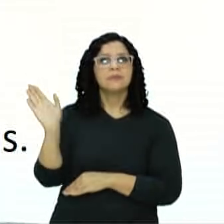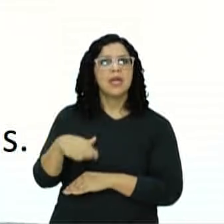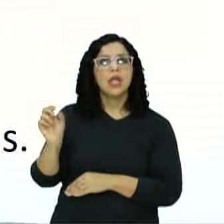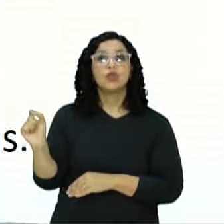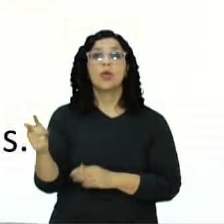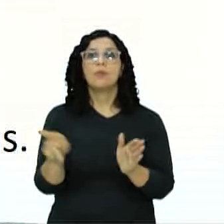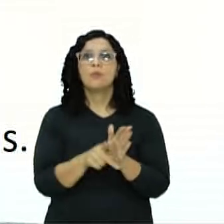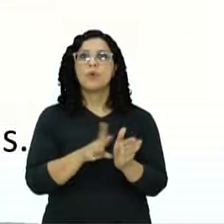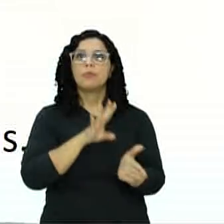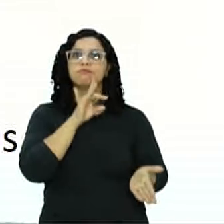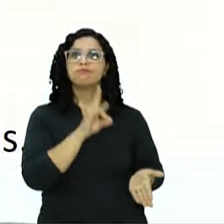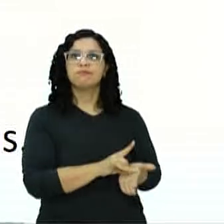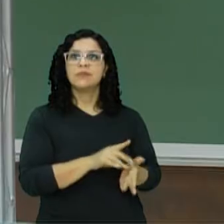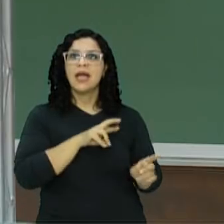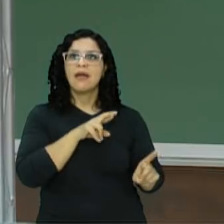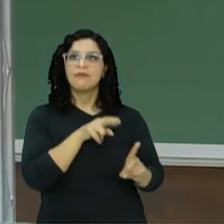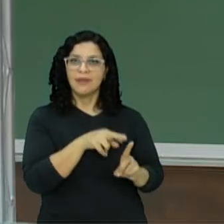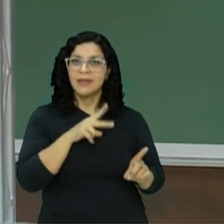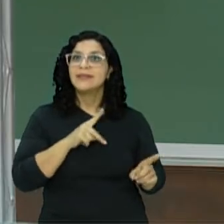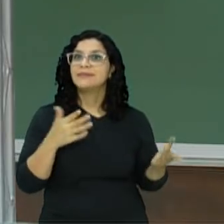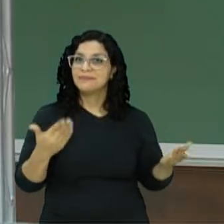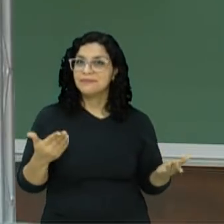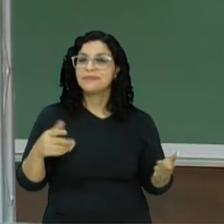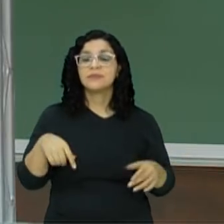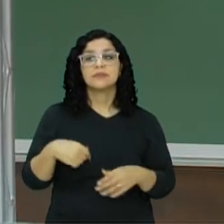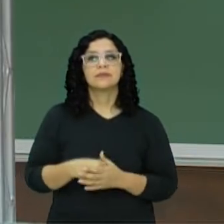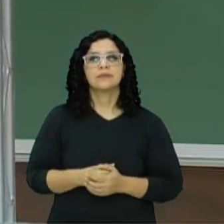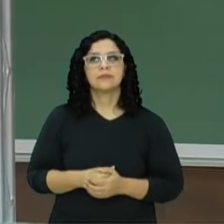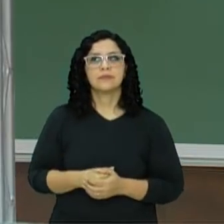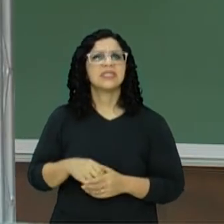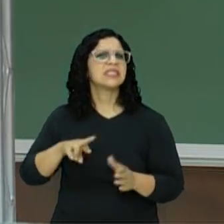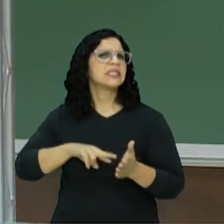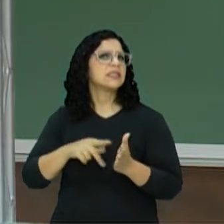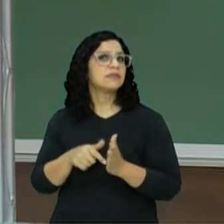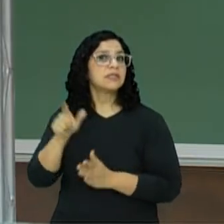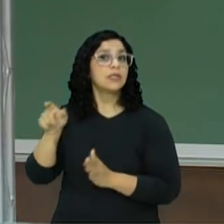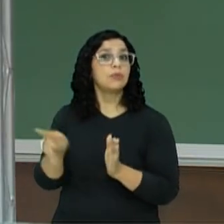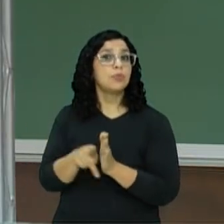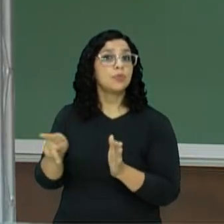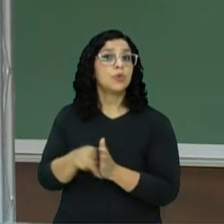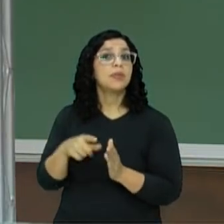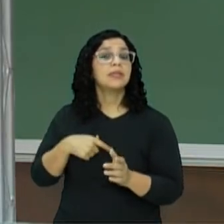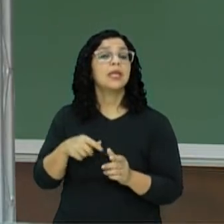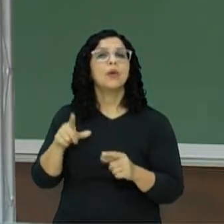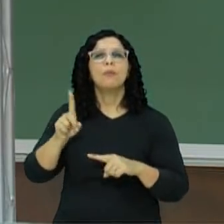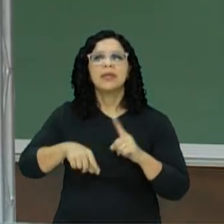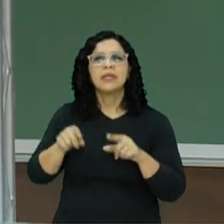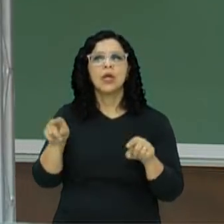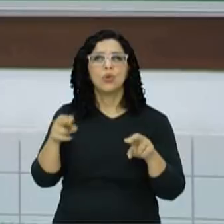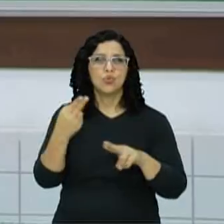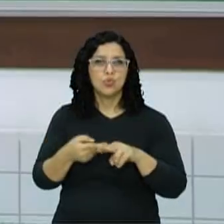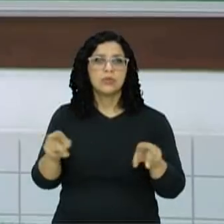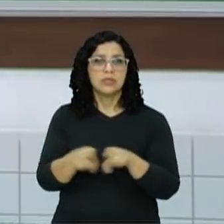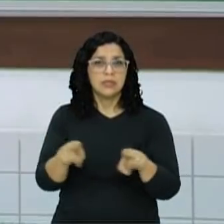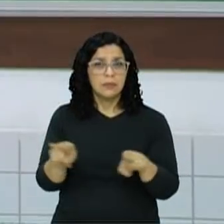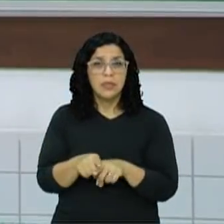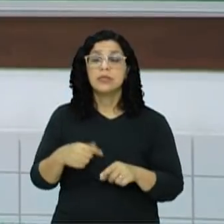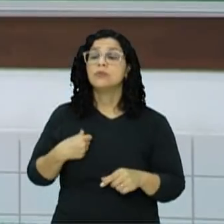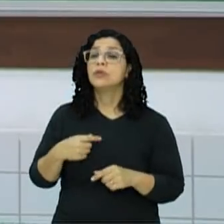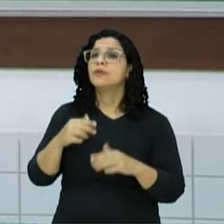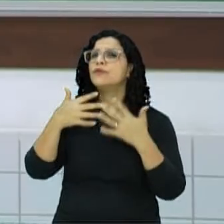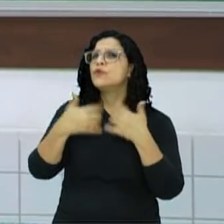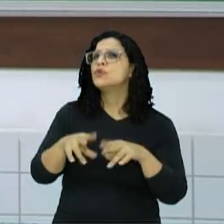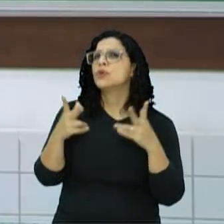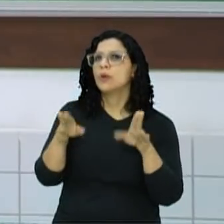que o medicamento de referência. E desde que eles tenham ainda o mesmo princípio ativo e a mesma eficácia. Então,